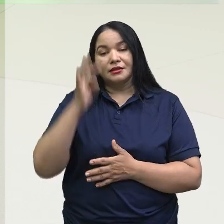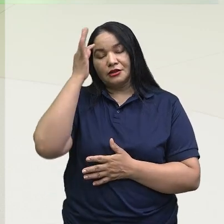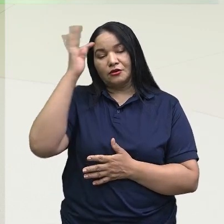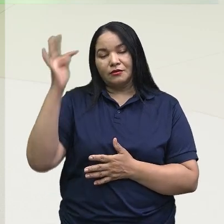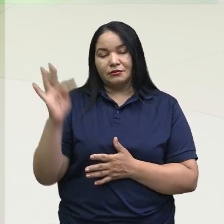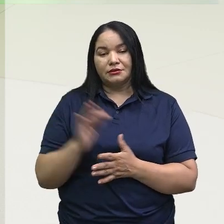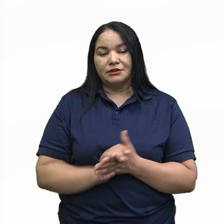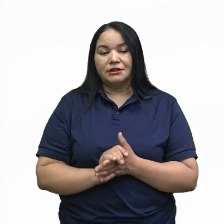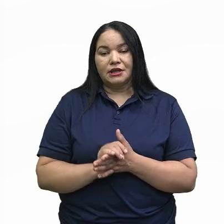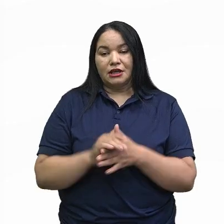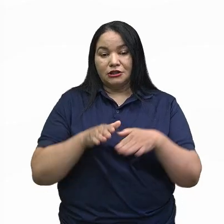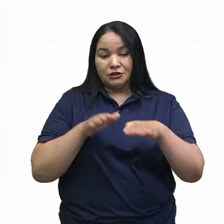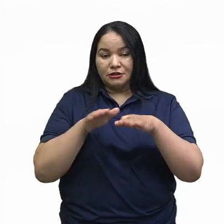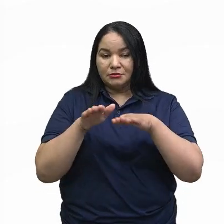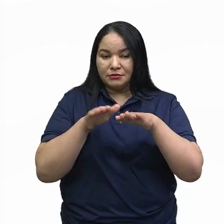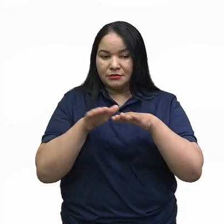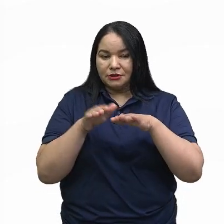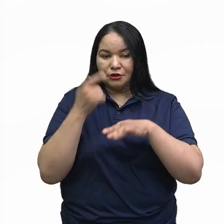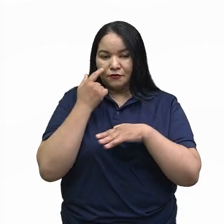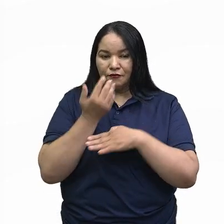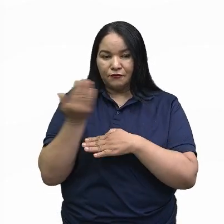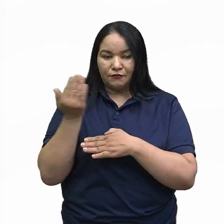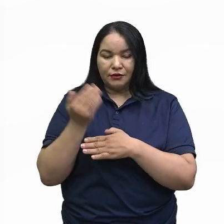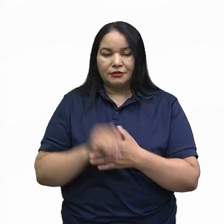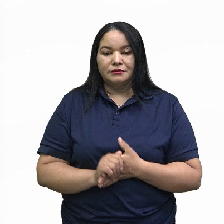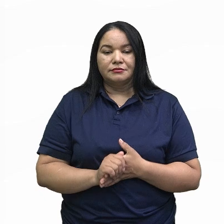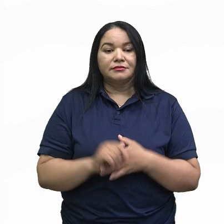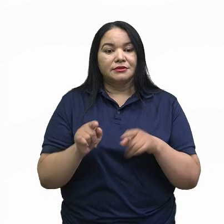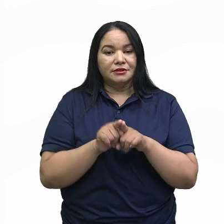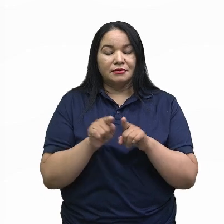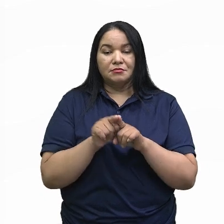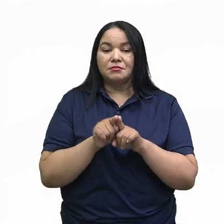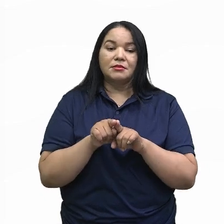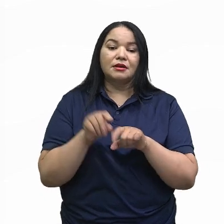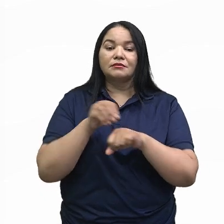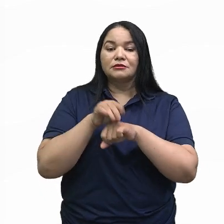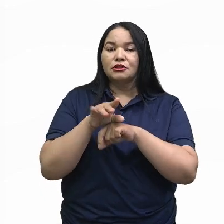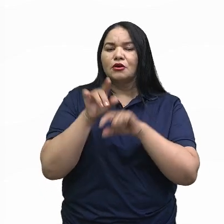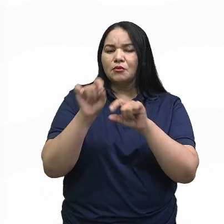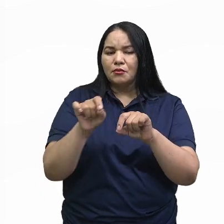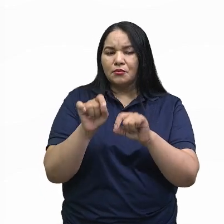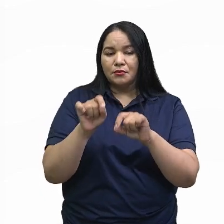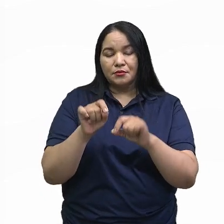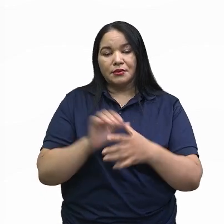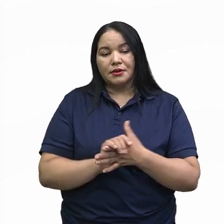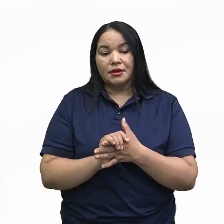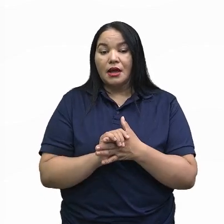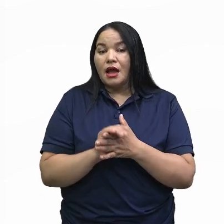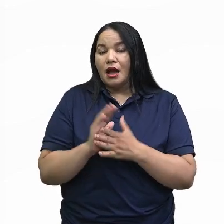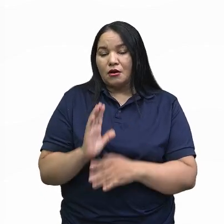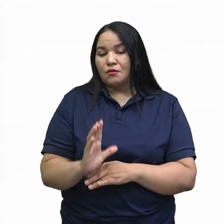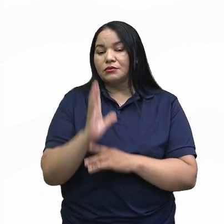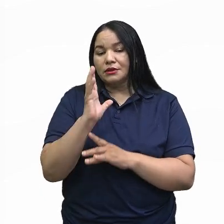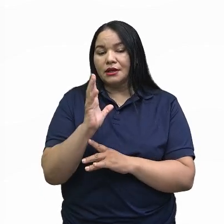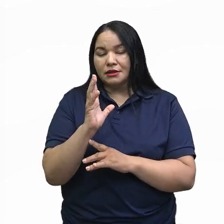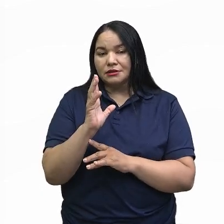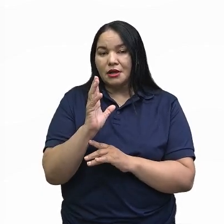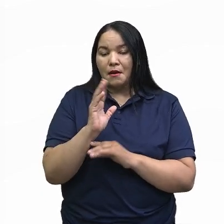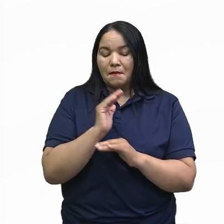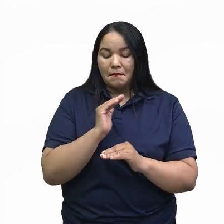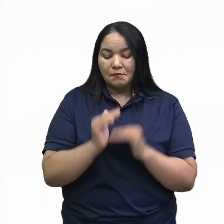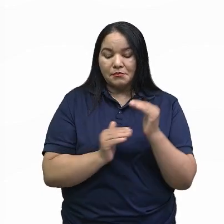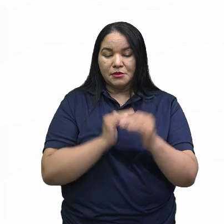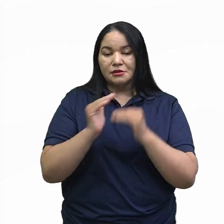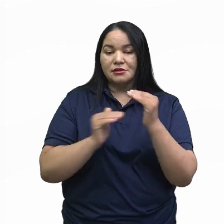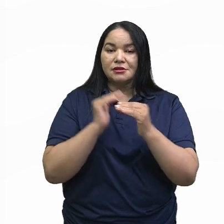instabilidade atômica, olha só, né? E aí a gente reforça que para que ocorra todo aquele processo, né, de